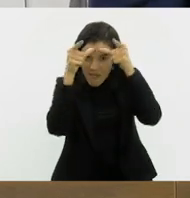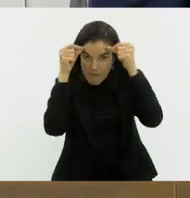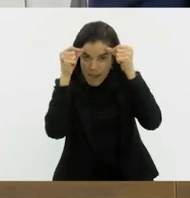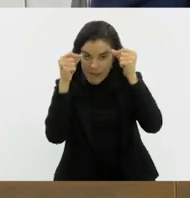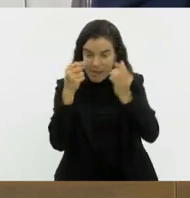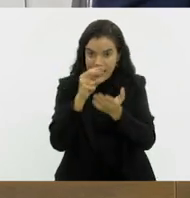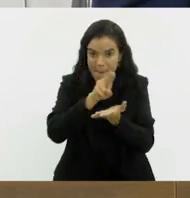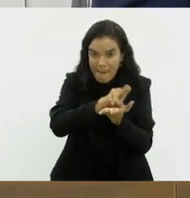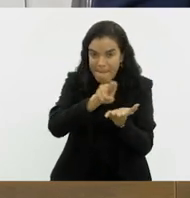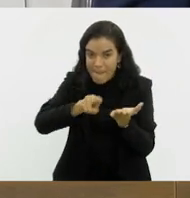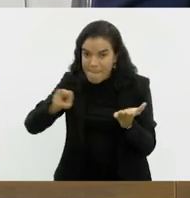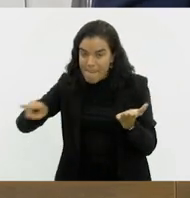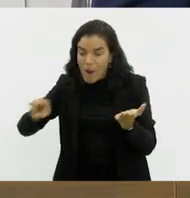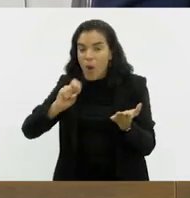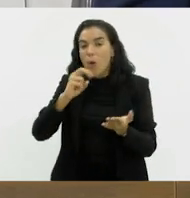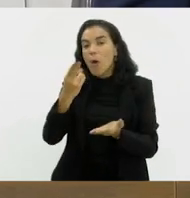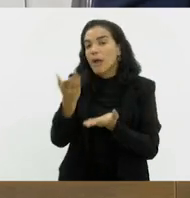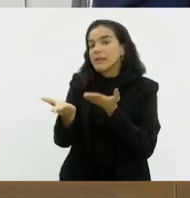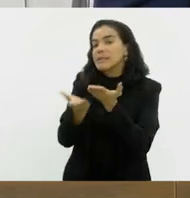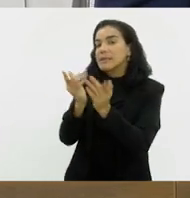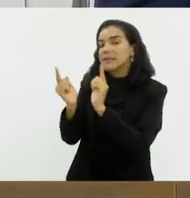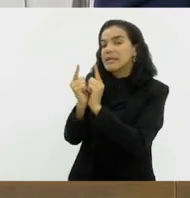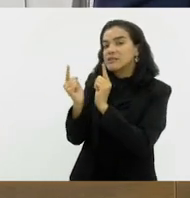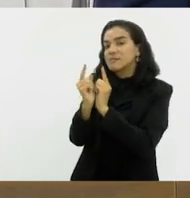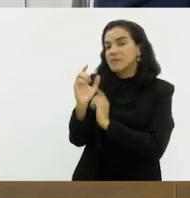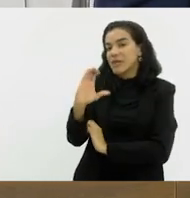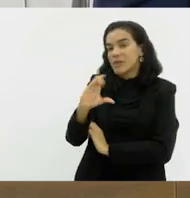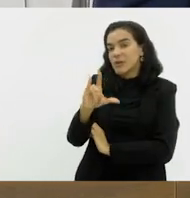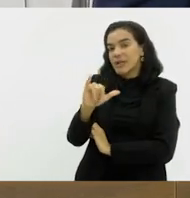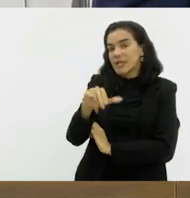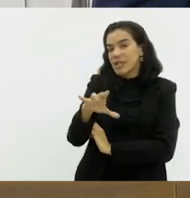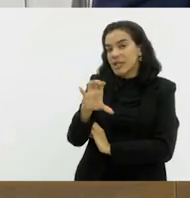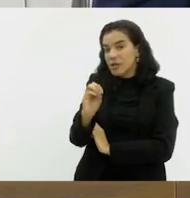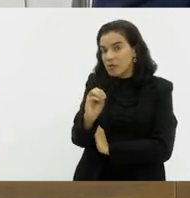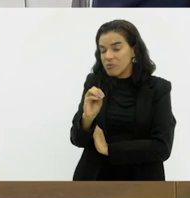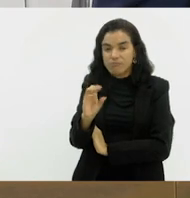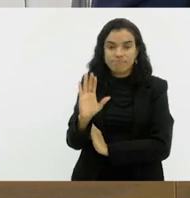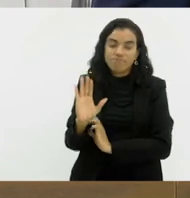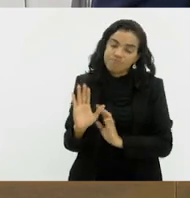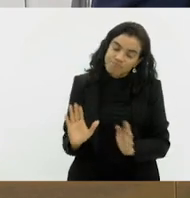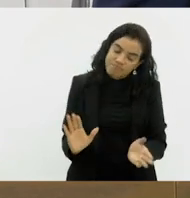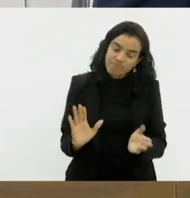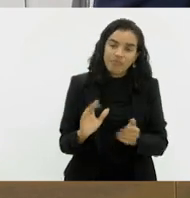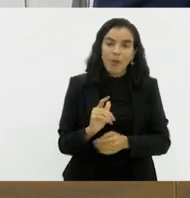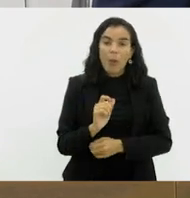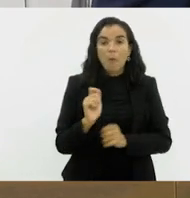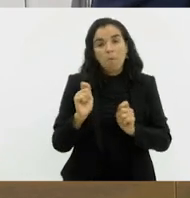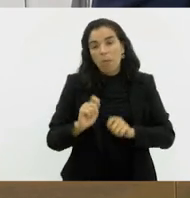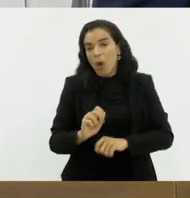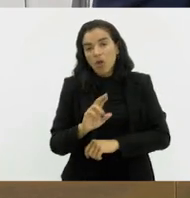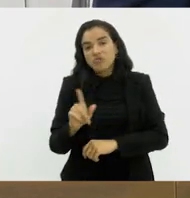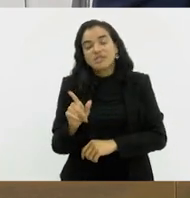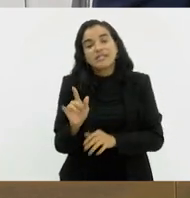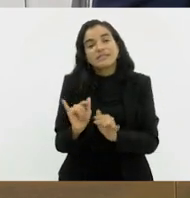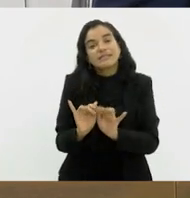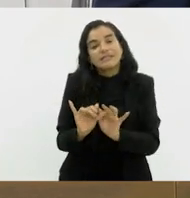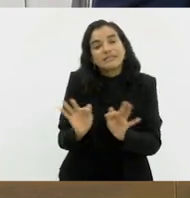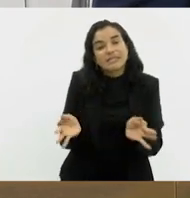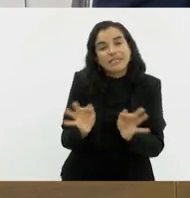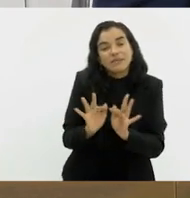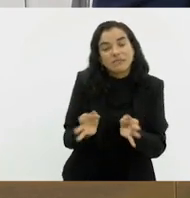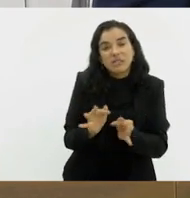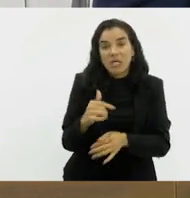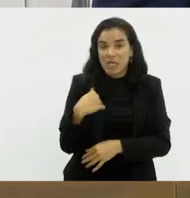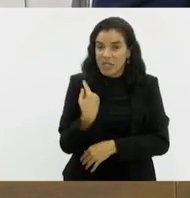como atendimento clínico? Esse é um impasse que estava colocado, que pode não ser trivial, sobre o qual a gente